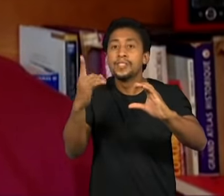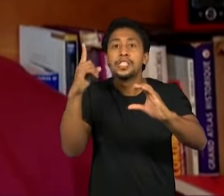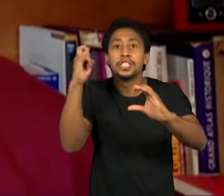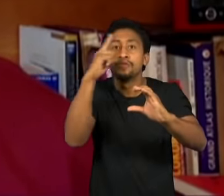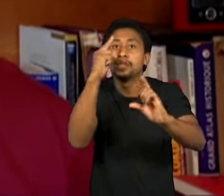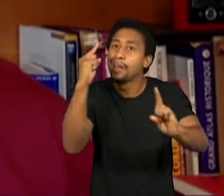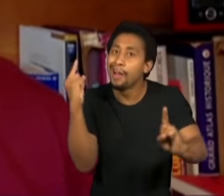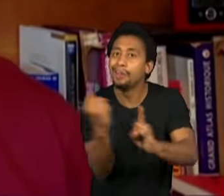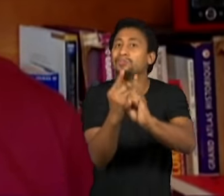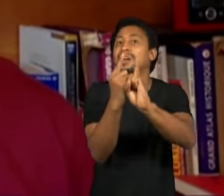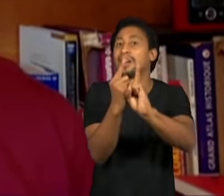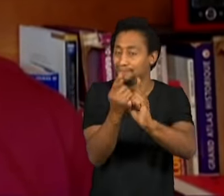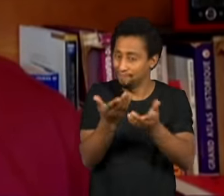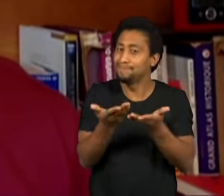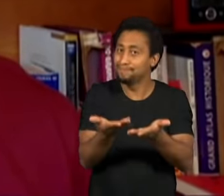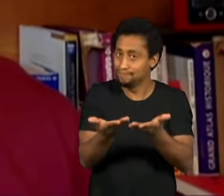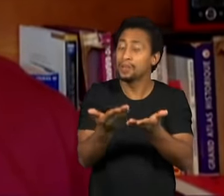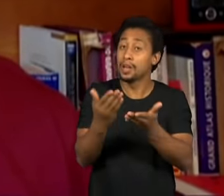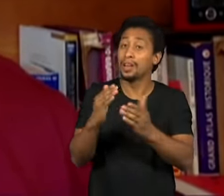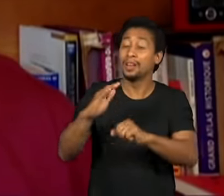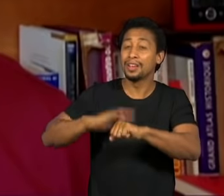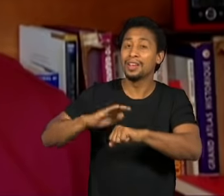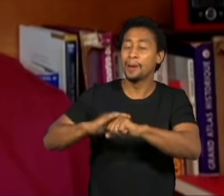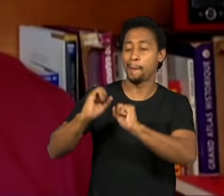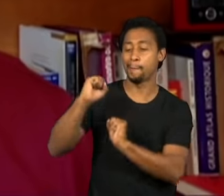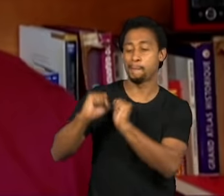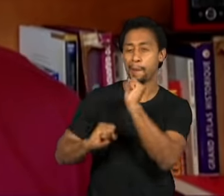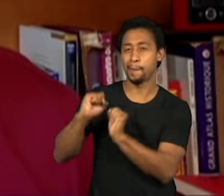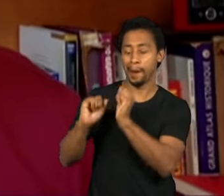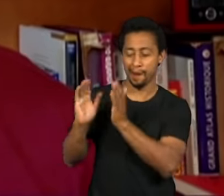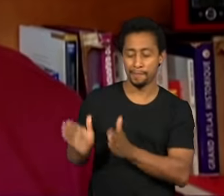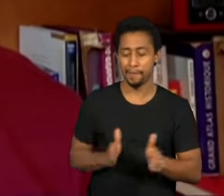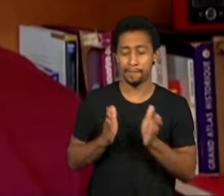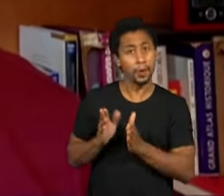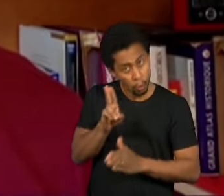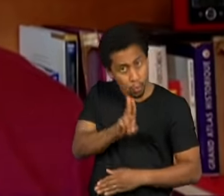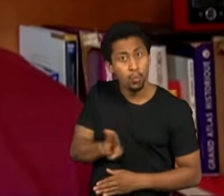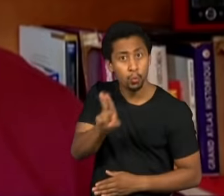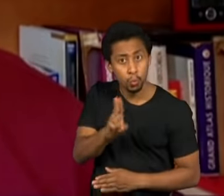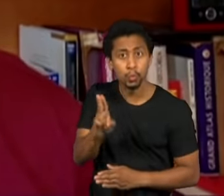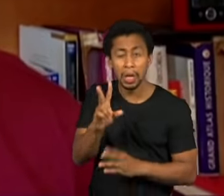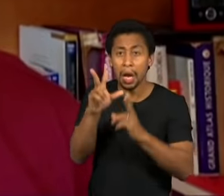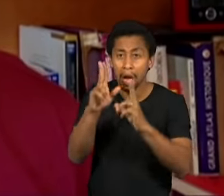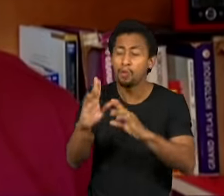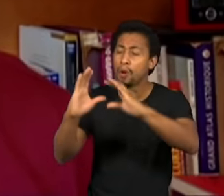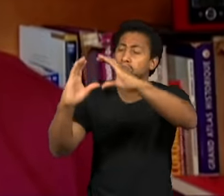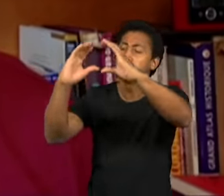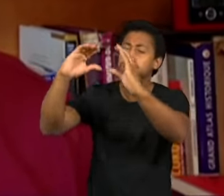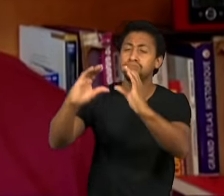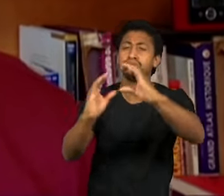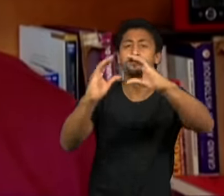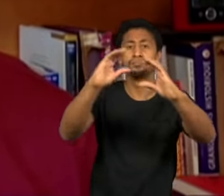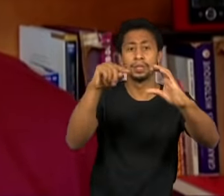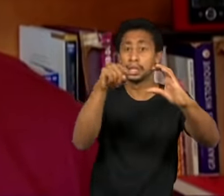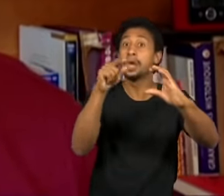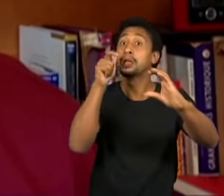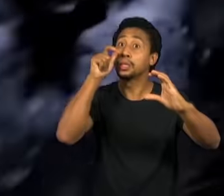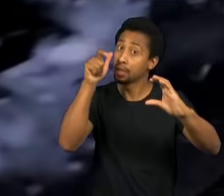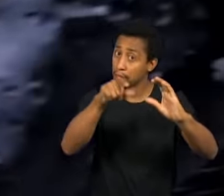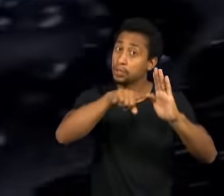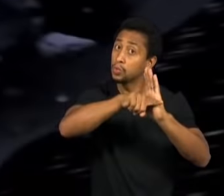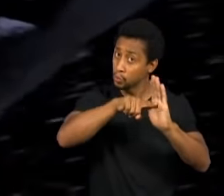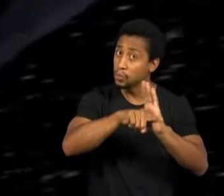são importantes aí em diversos processos industriais. Então, existe sim interesse em estudar asteroides por diversos